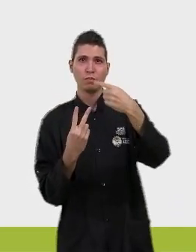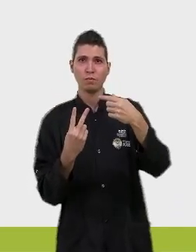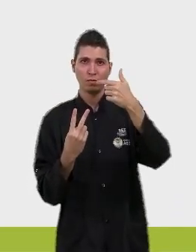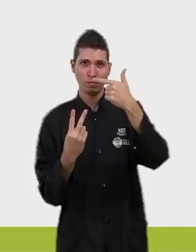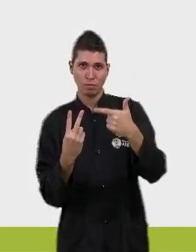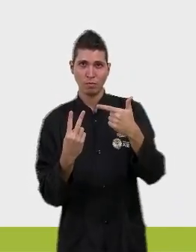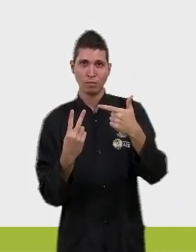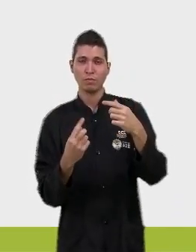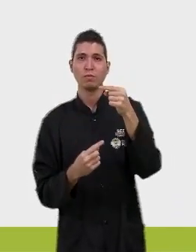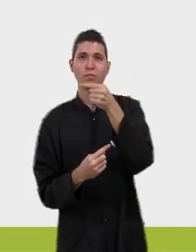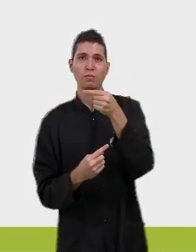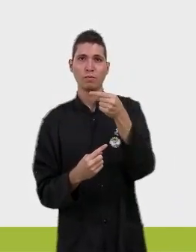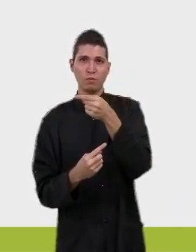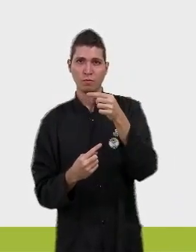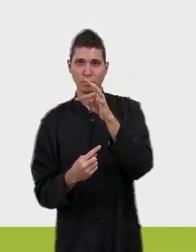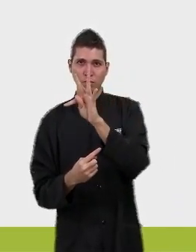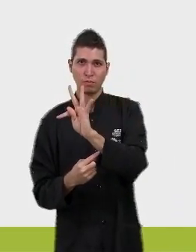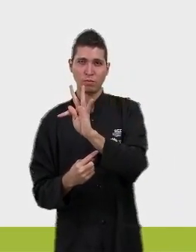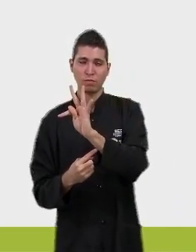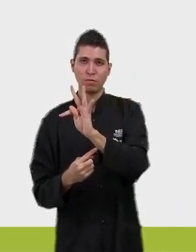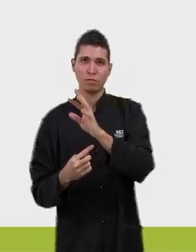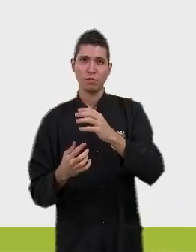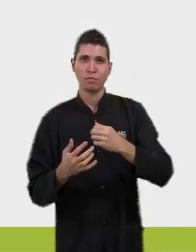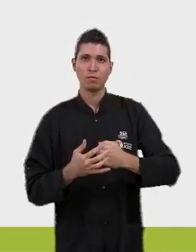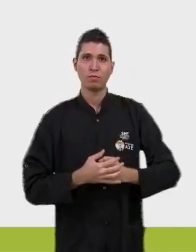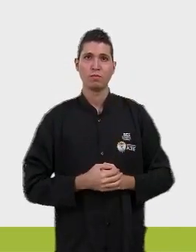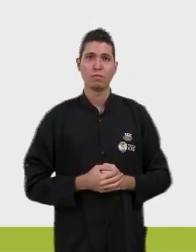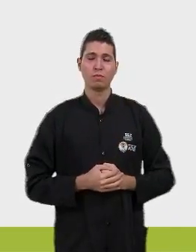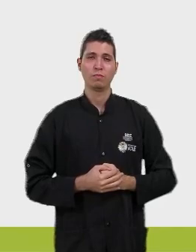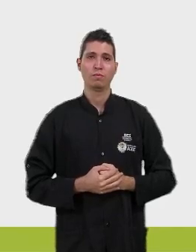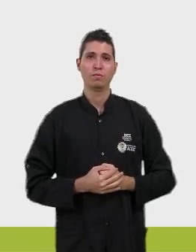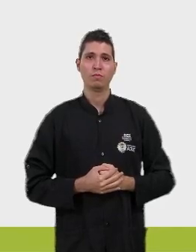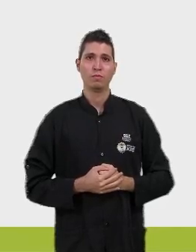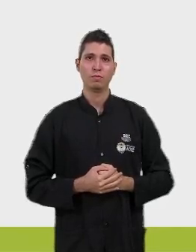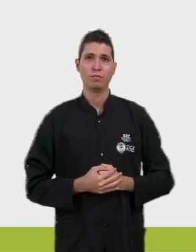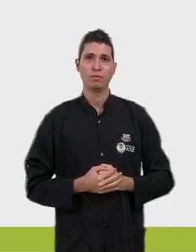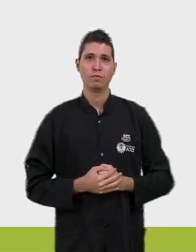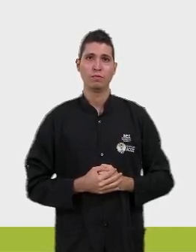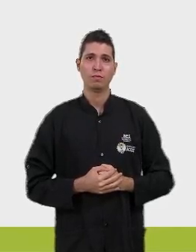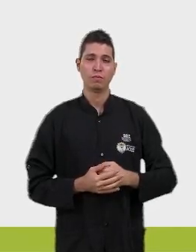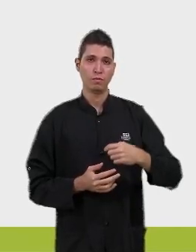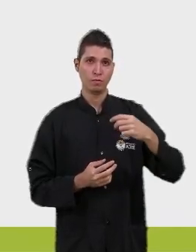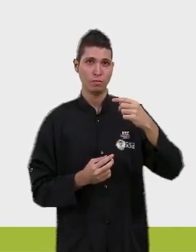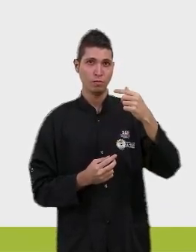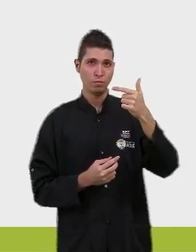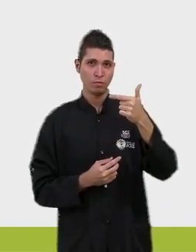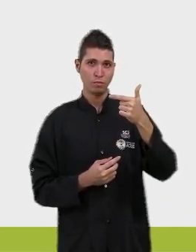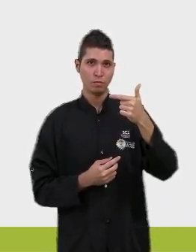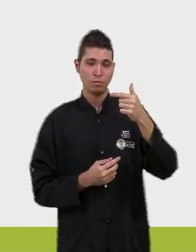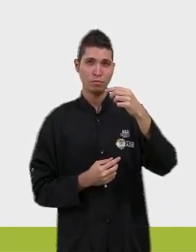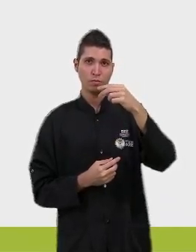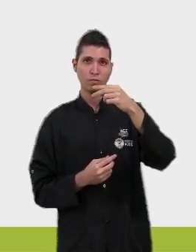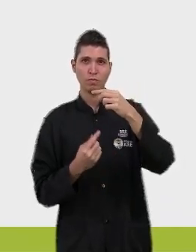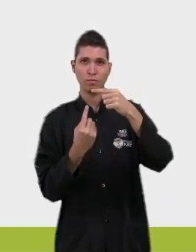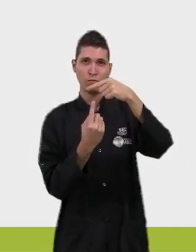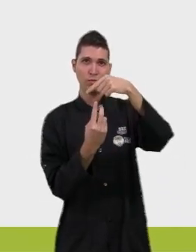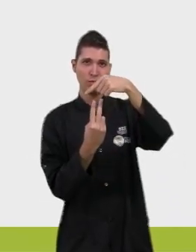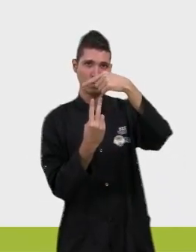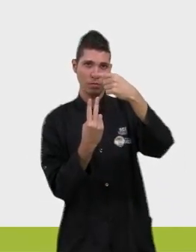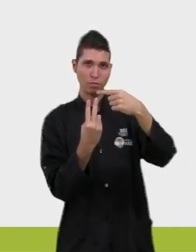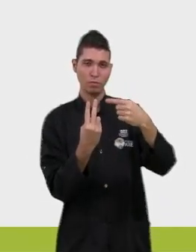menos T, como nós colocamos aqui. Veja, 2π menos T.